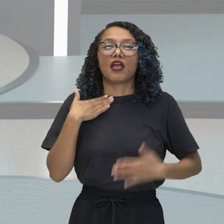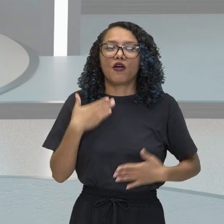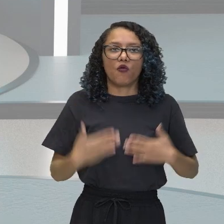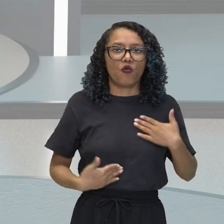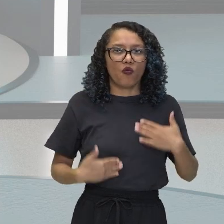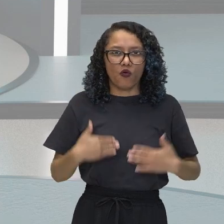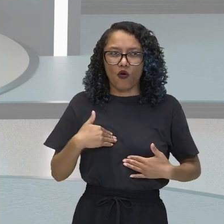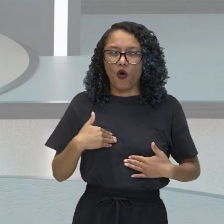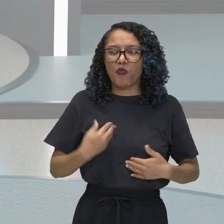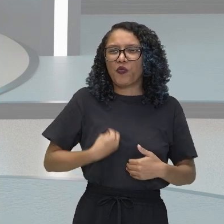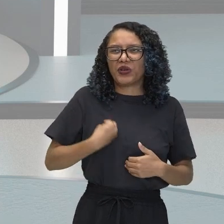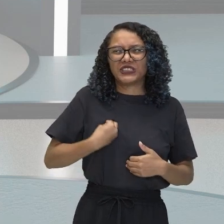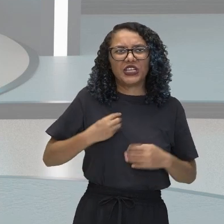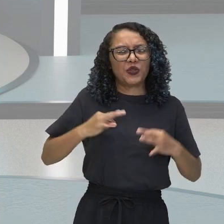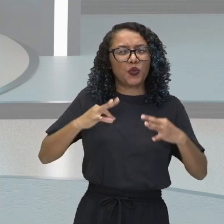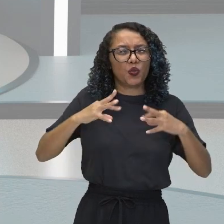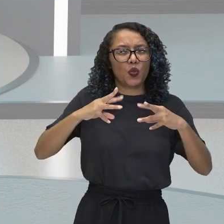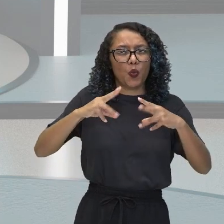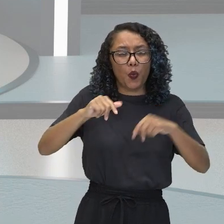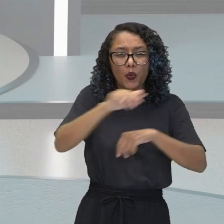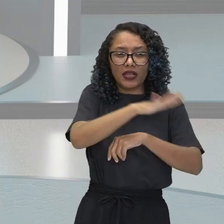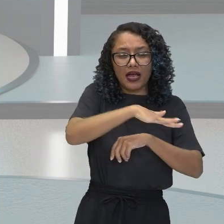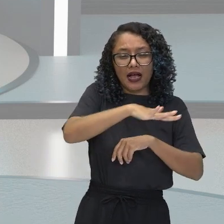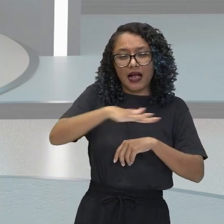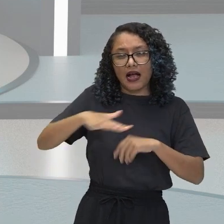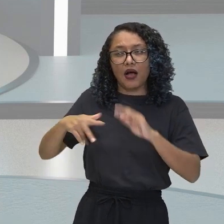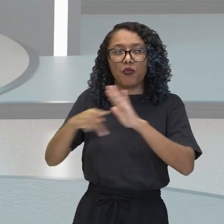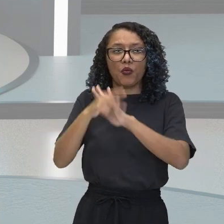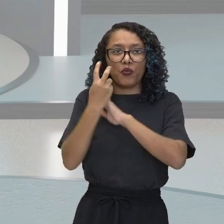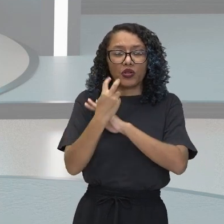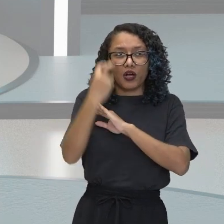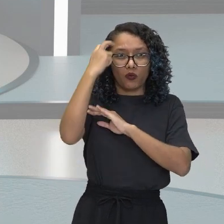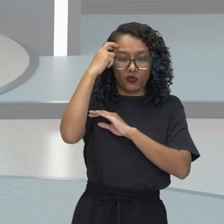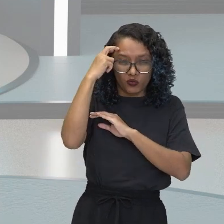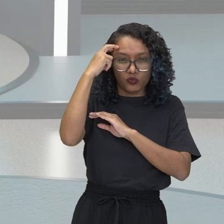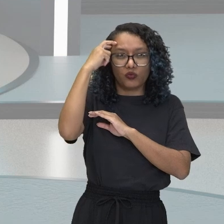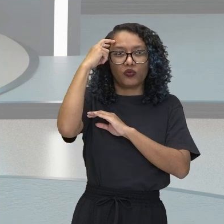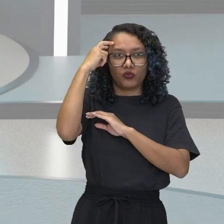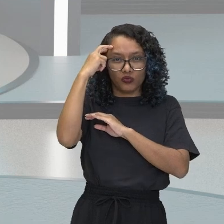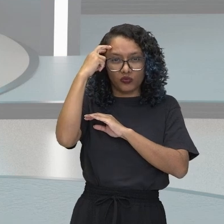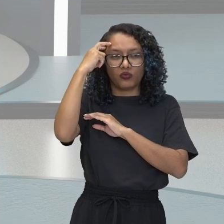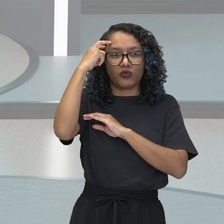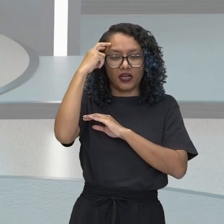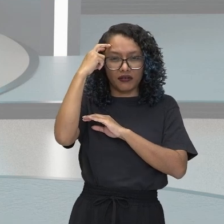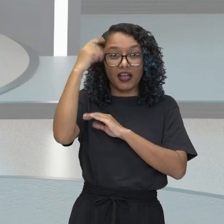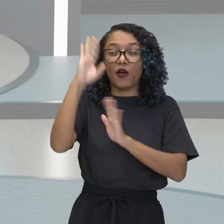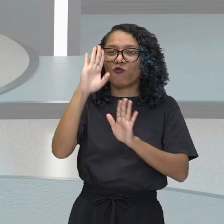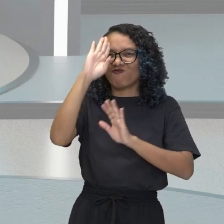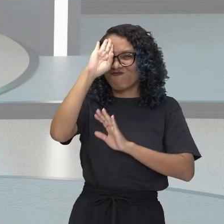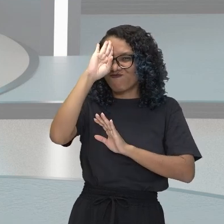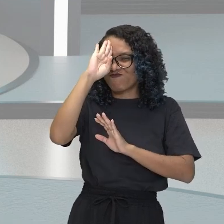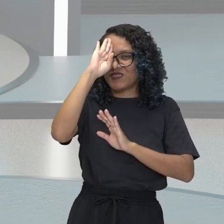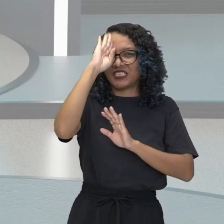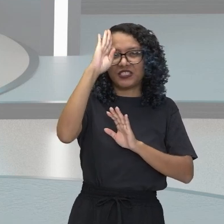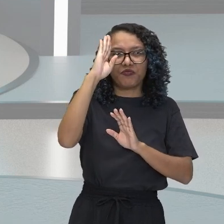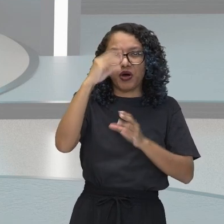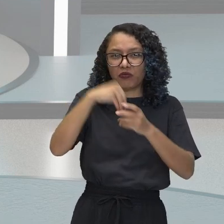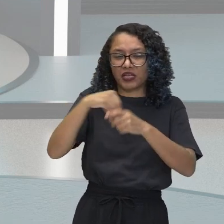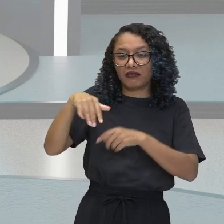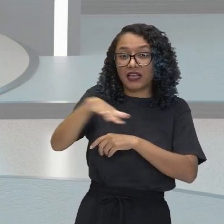as instâncias da cultura, o ponto de atribuição por excelência no campo